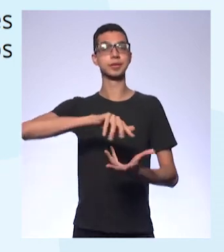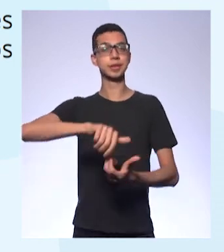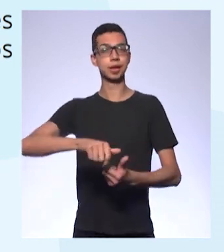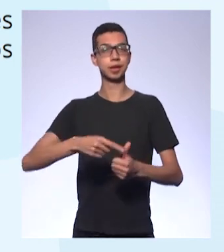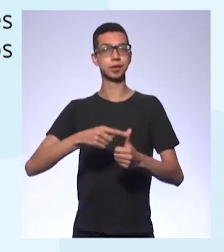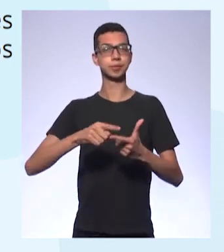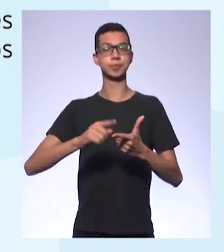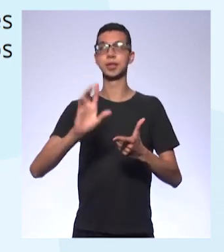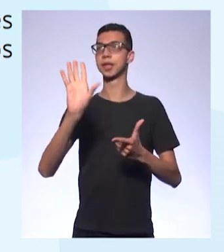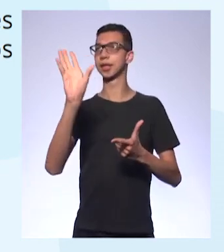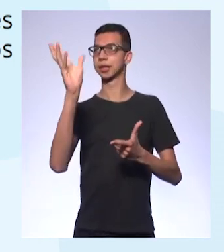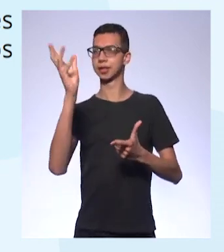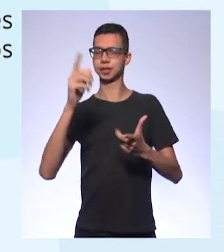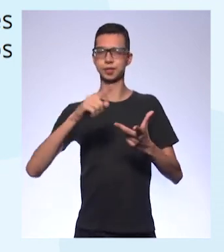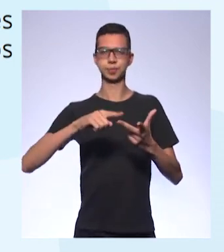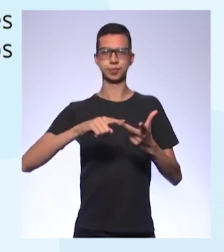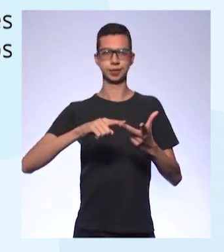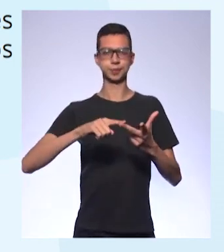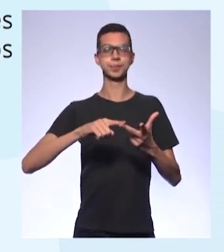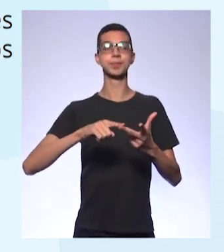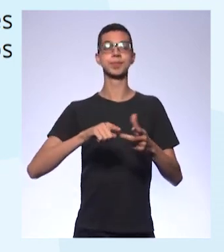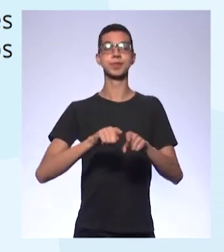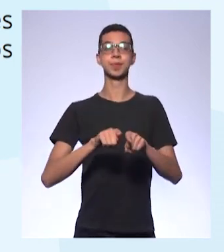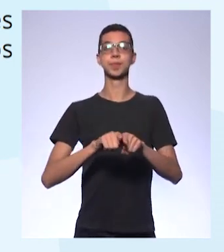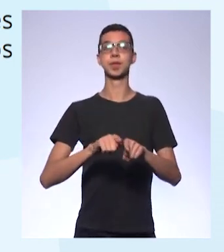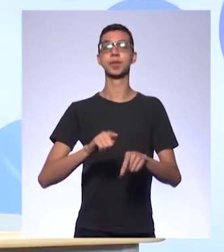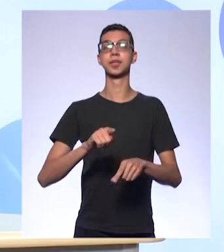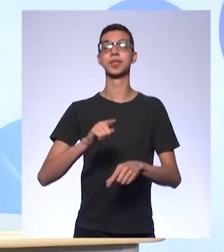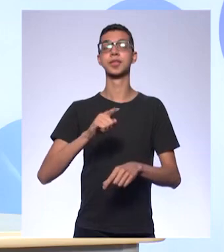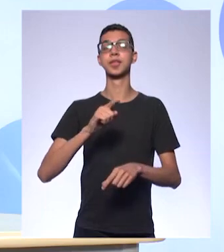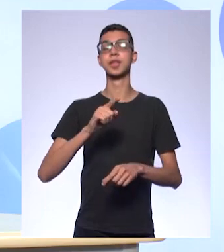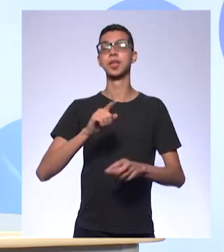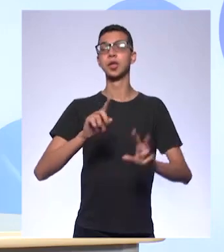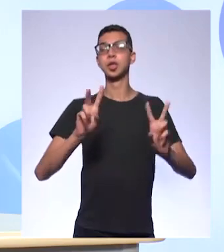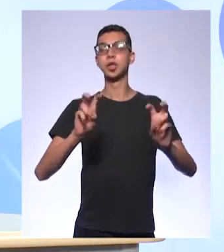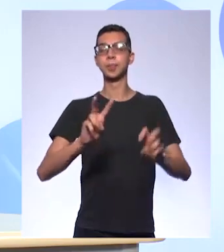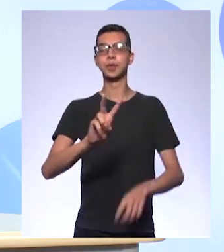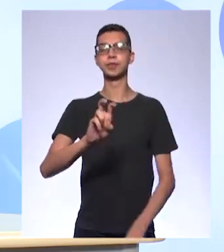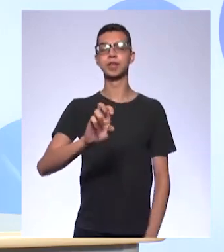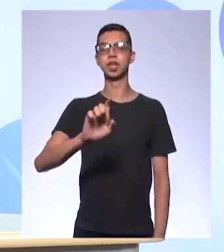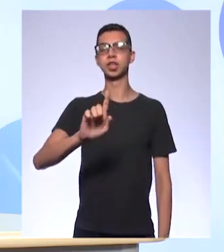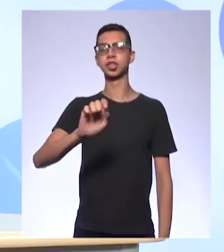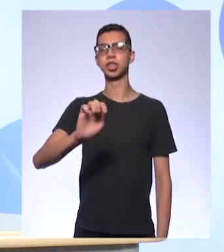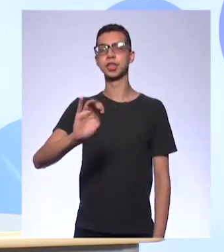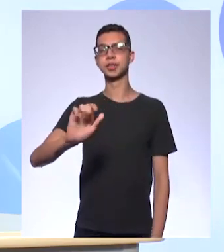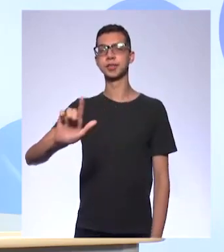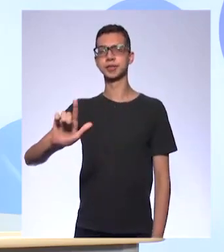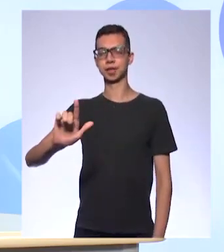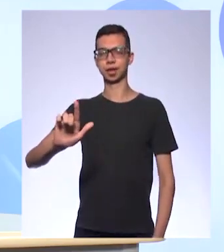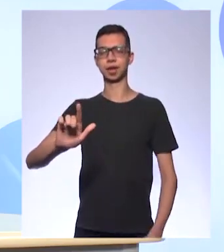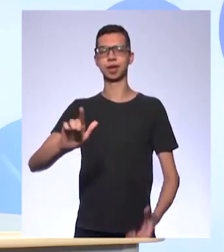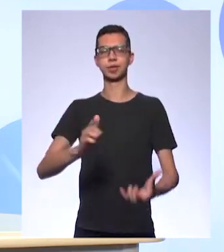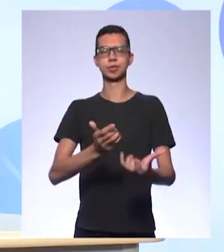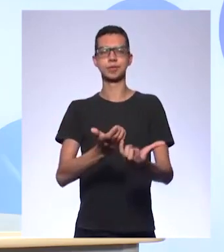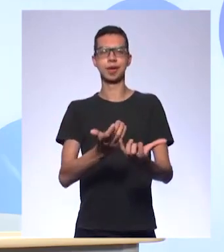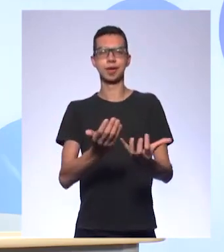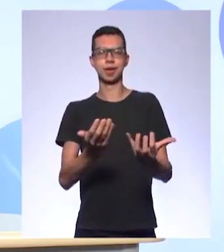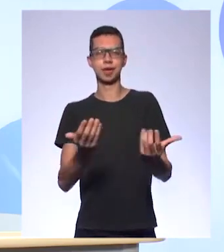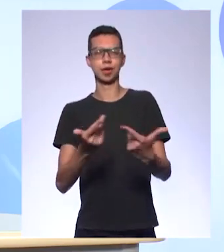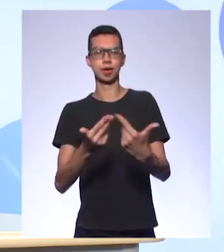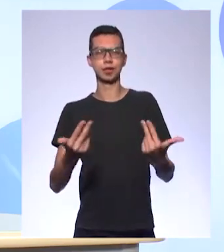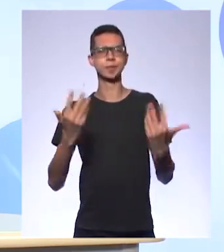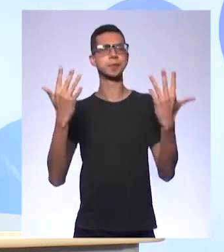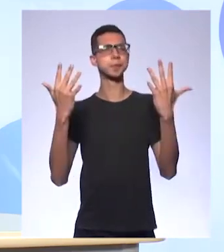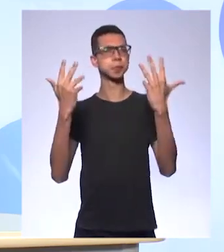clima, cobertura vegetal. A nossa aula hoje está muito bonita, até os gráficos estão lindos aí. Mais uma aula